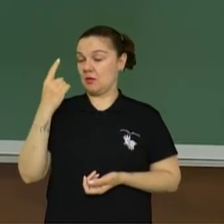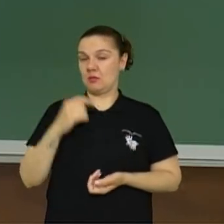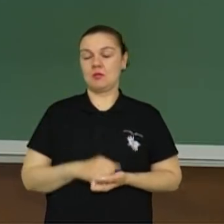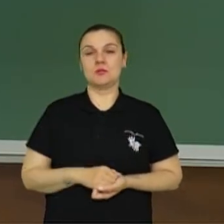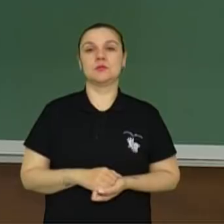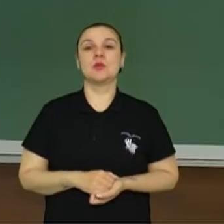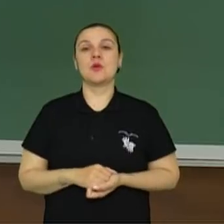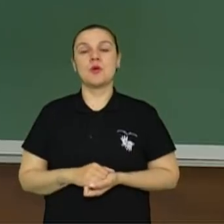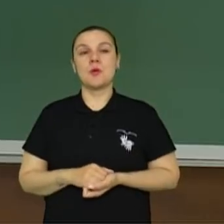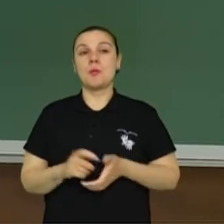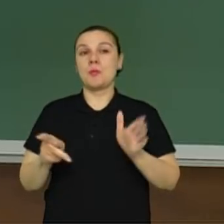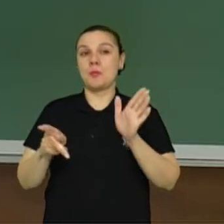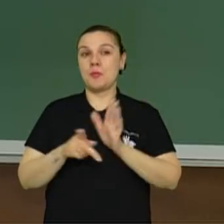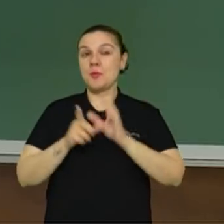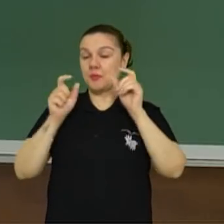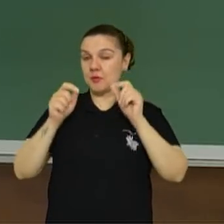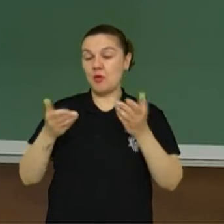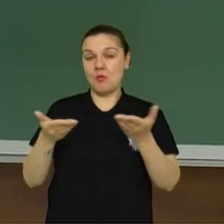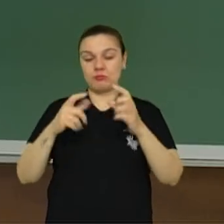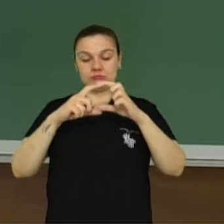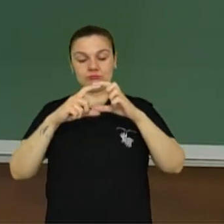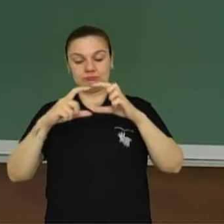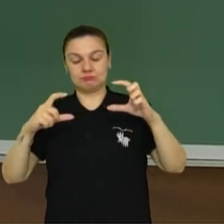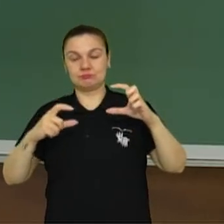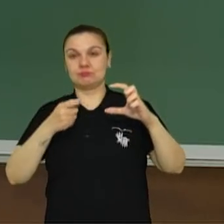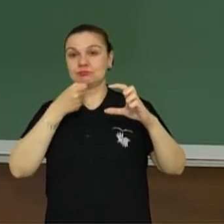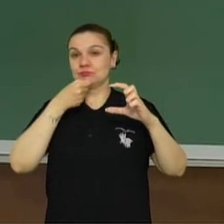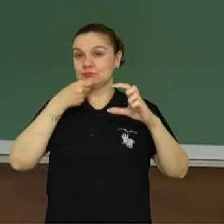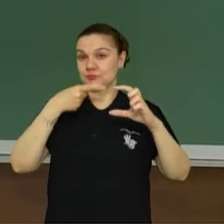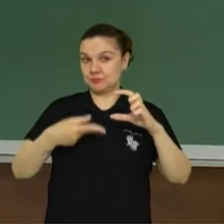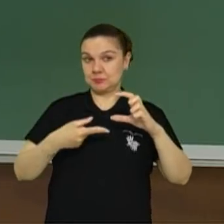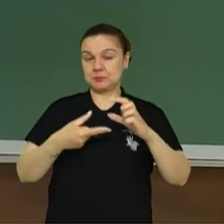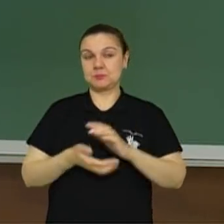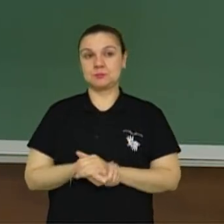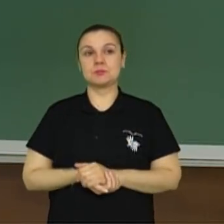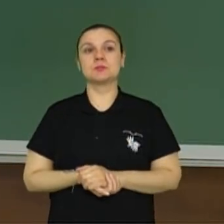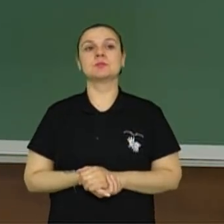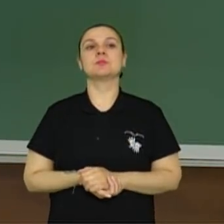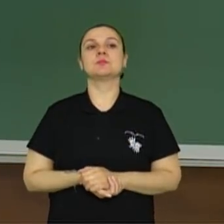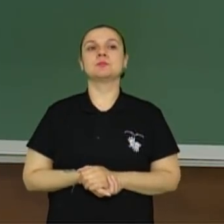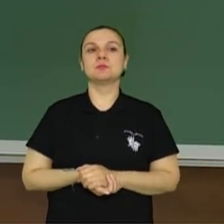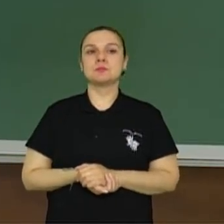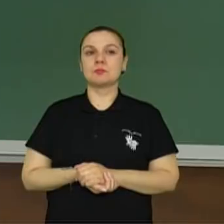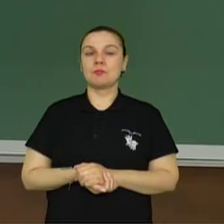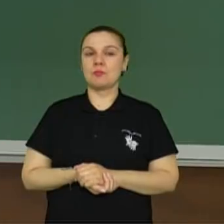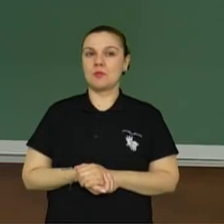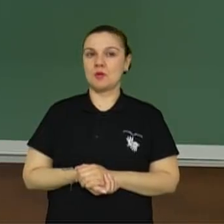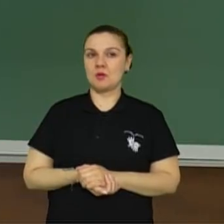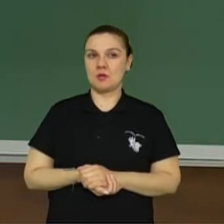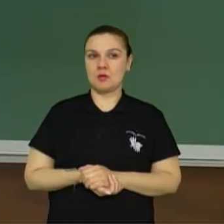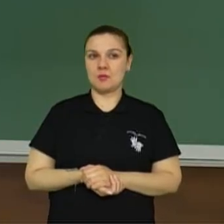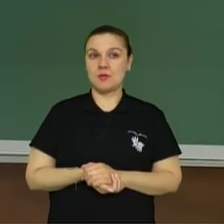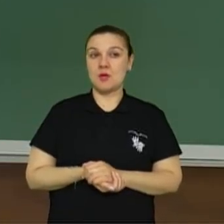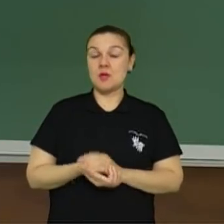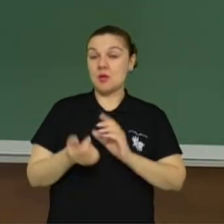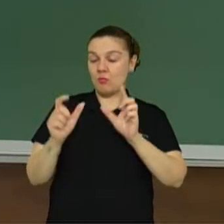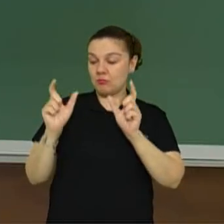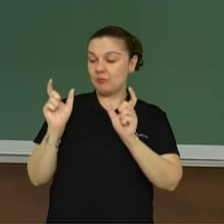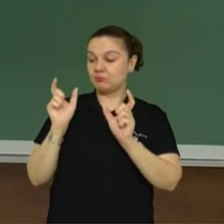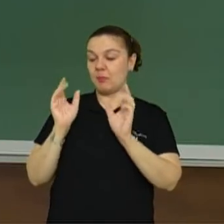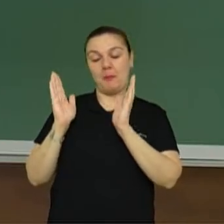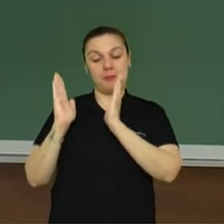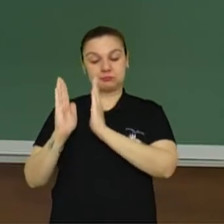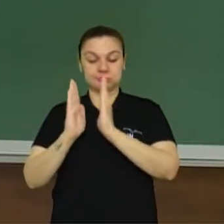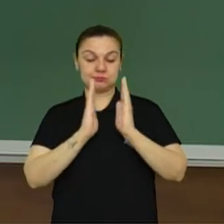Conteúdos, né, principais que nós vamos trabalhar em relação ao gênero textual tirinha, certo? Os termos essenciais